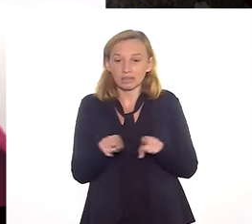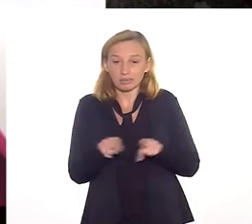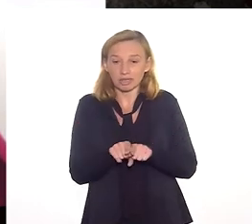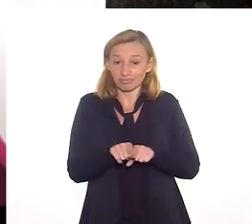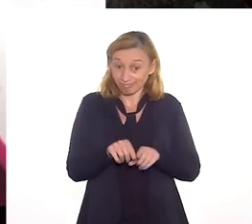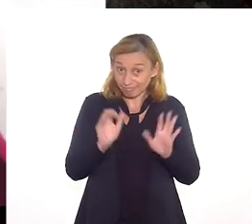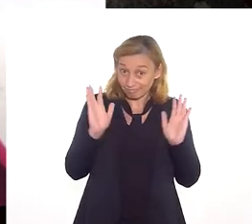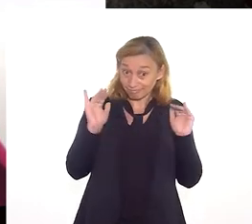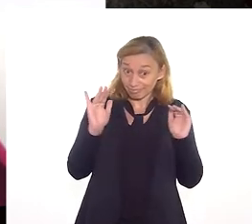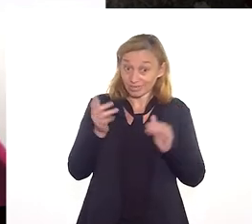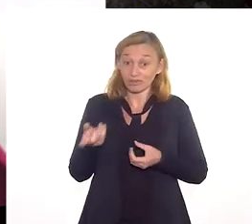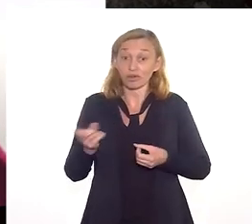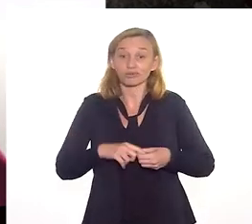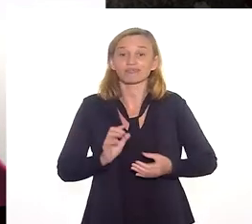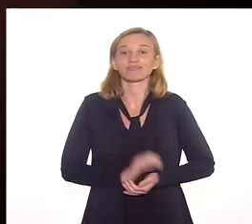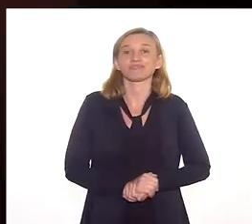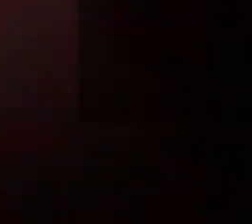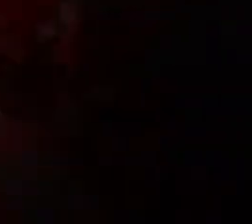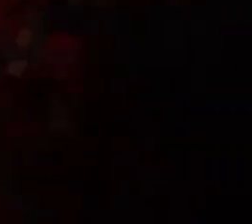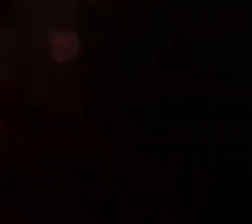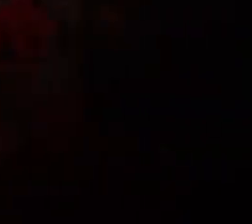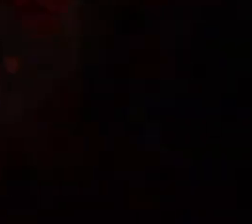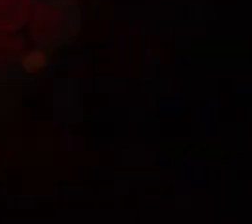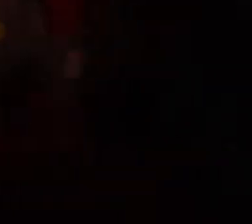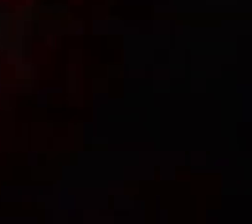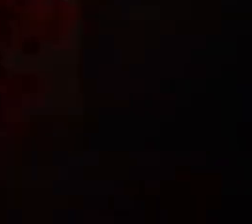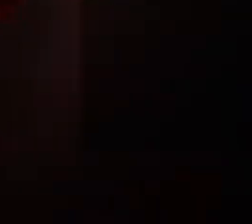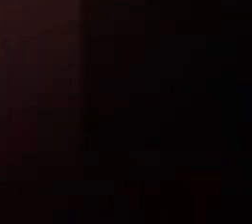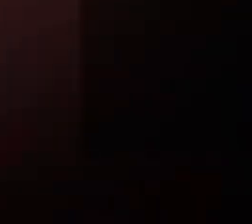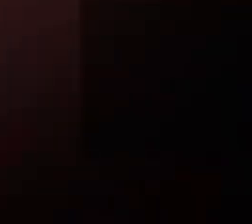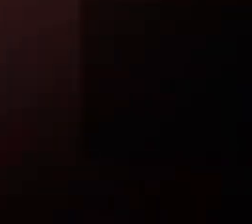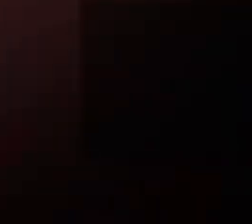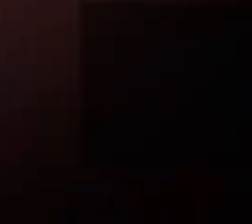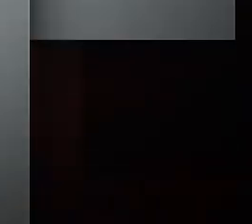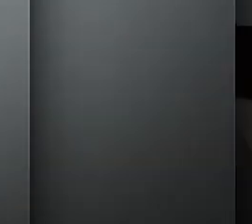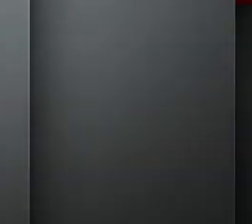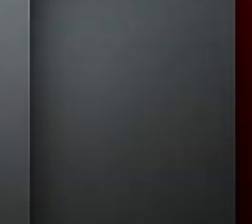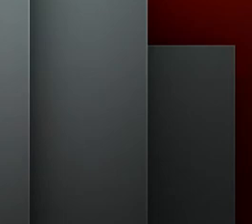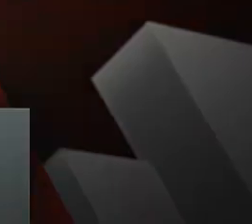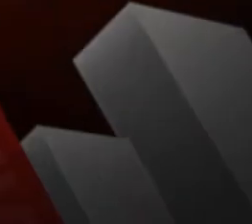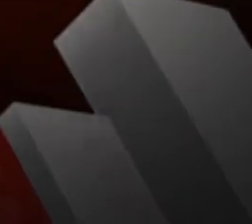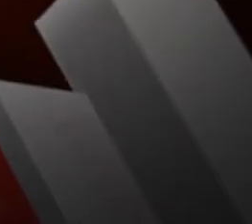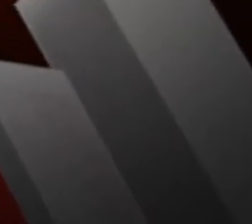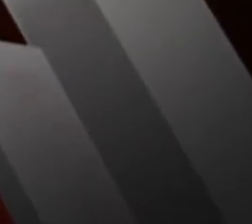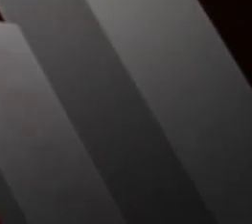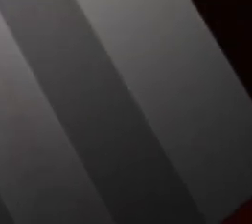sobre a vacina. Fica aí, a gente já volta.